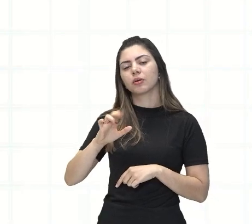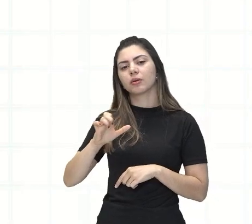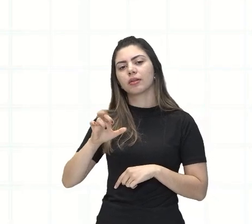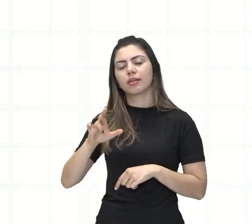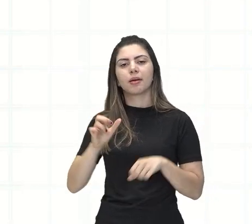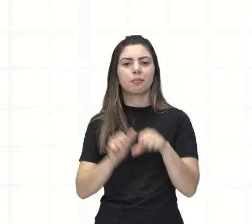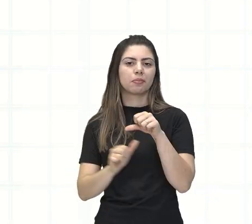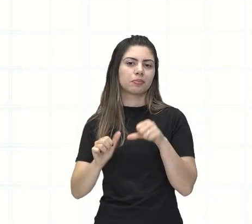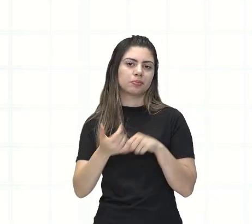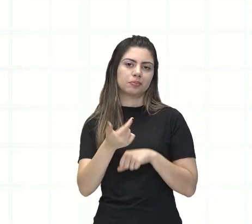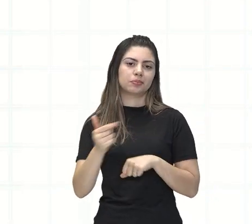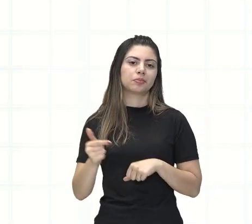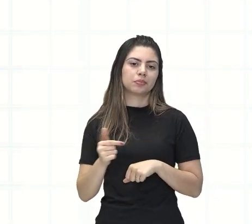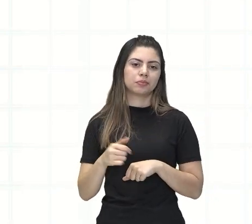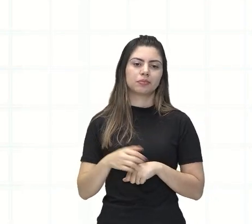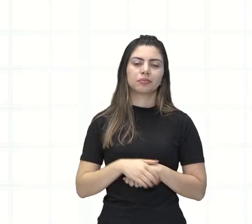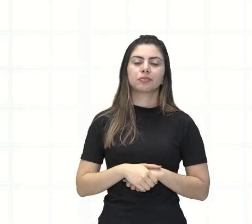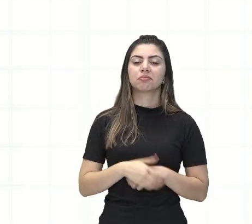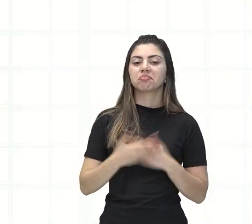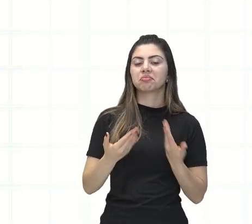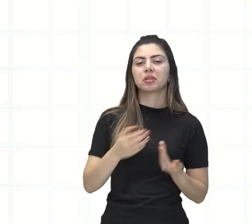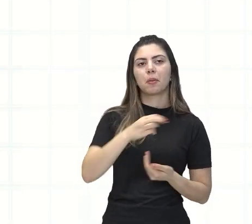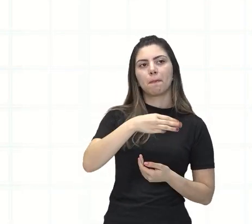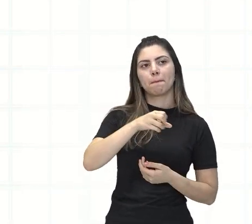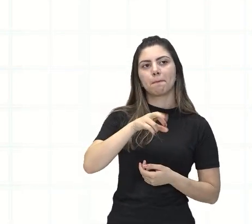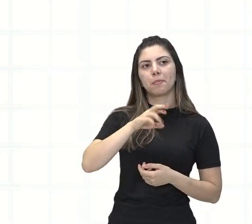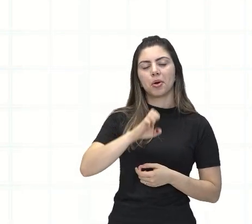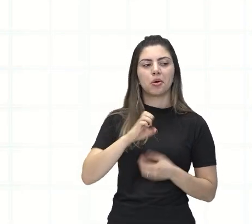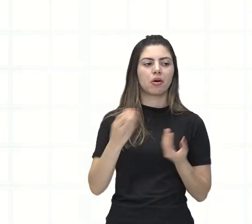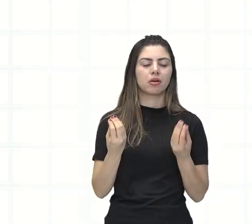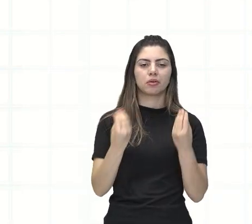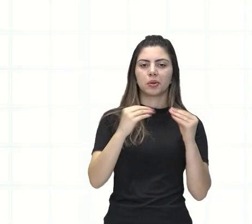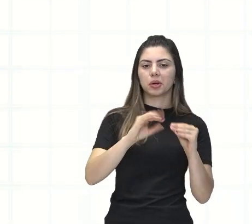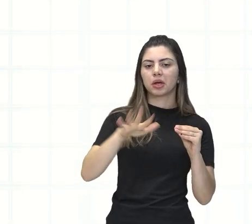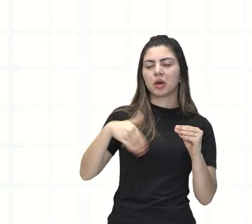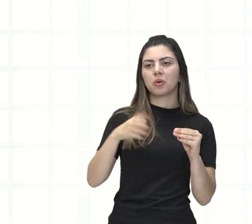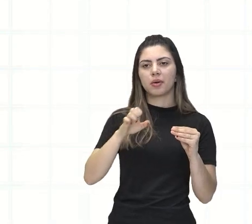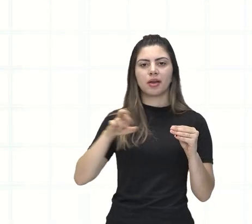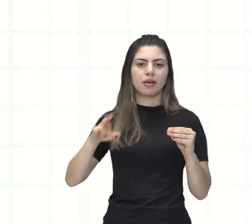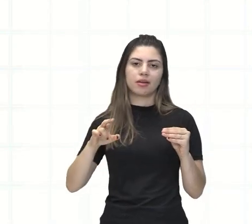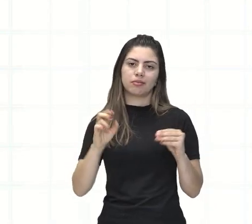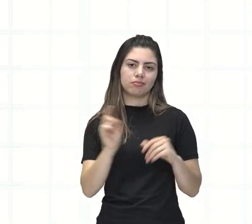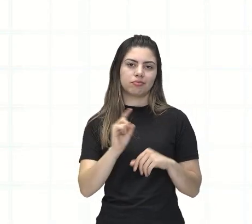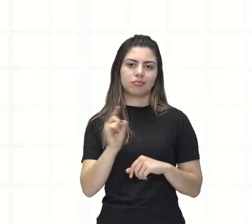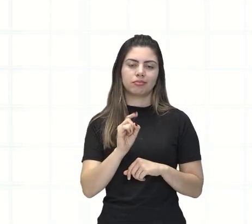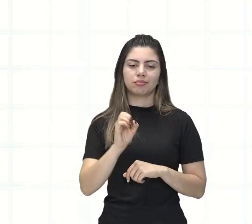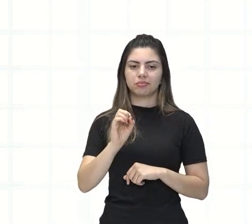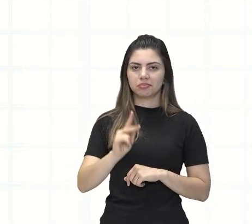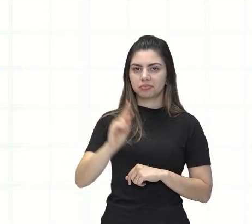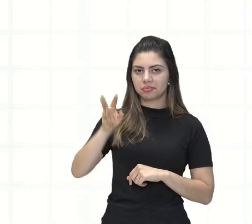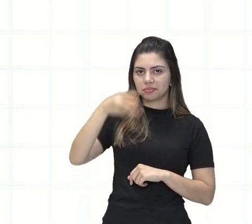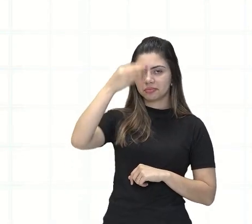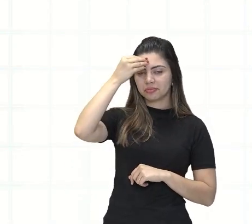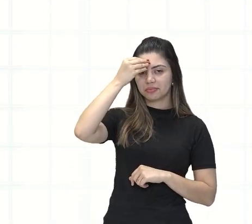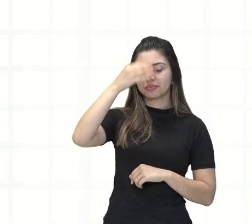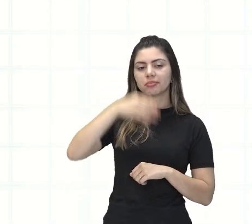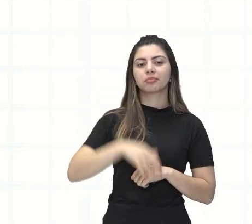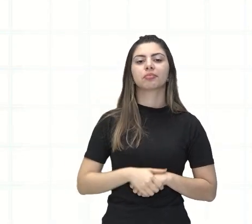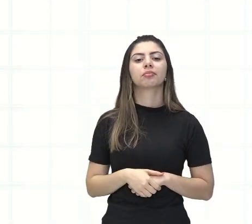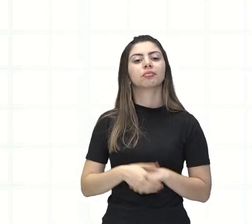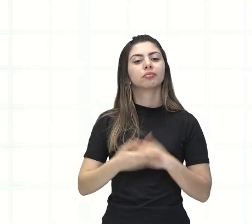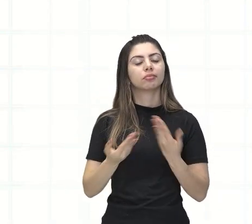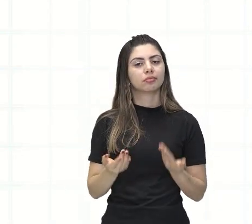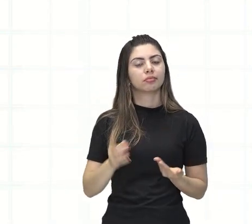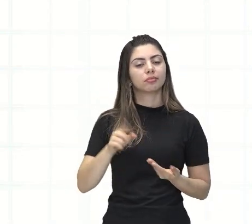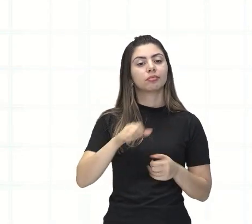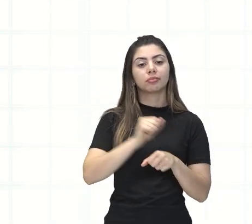forminha pronta. Não recebe o more, não recebe R, nem nada no final, ok? Então, esses aí são adjetivos